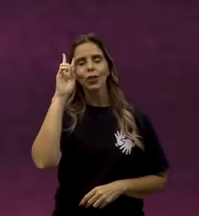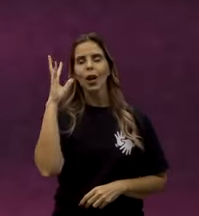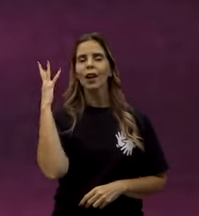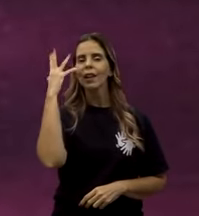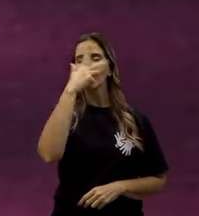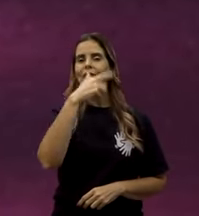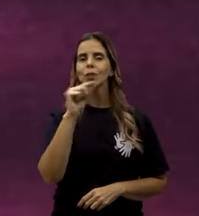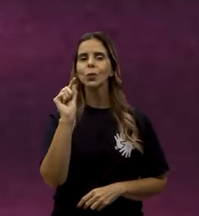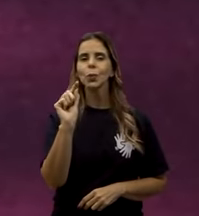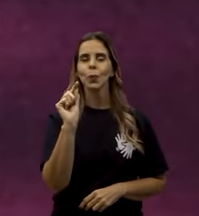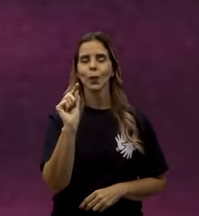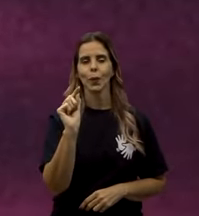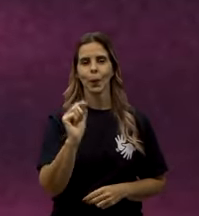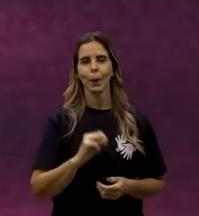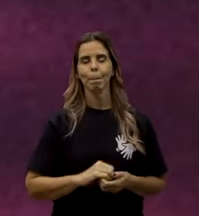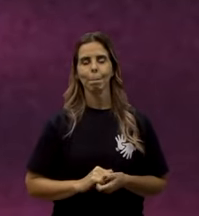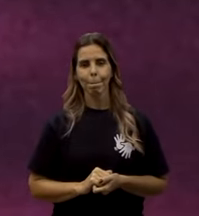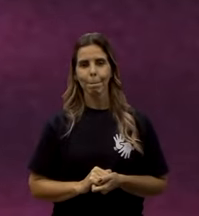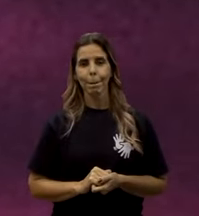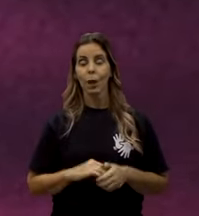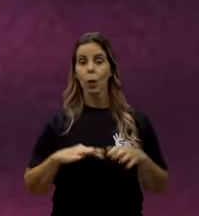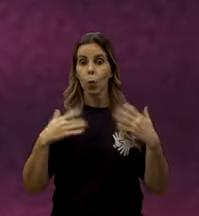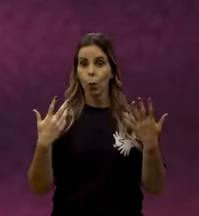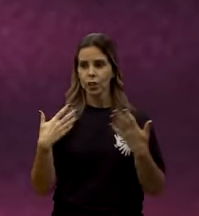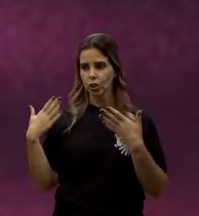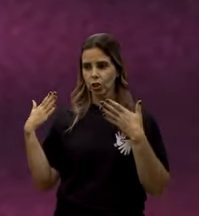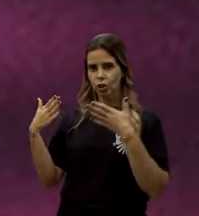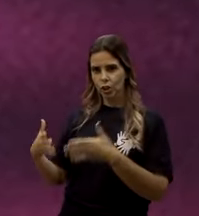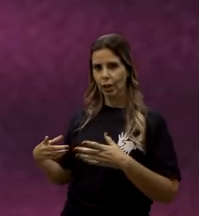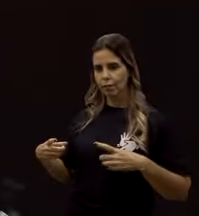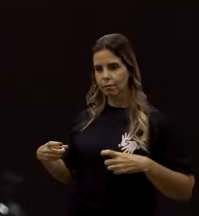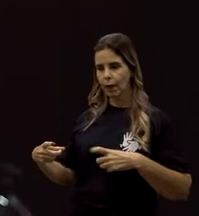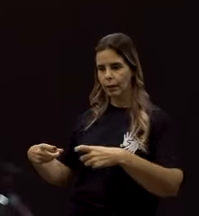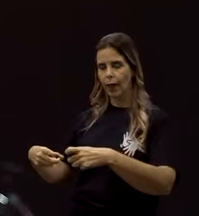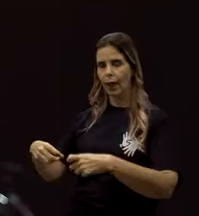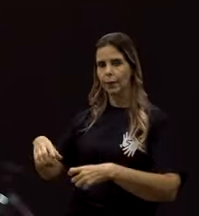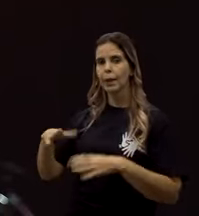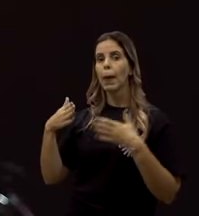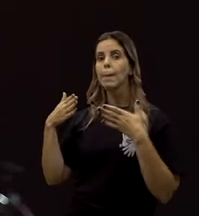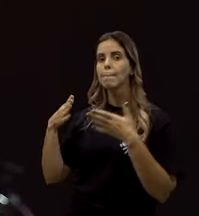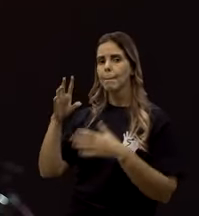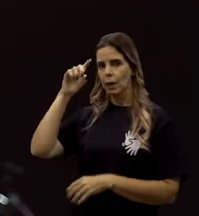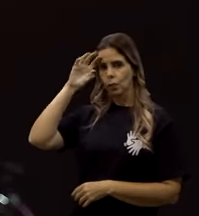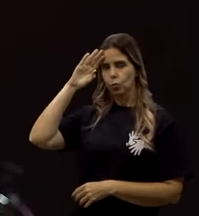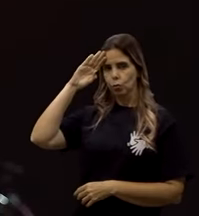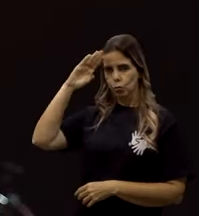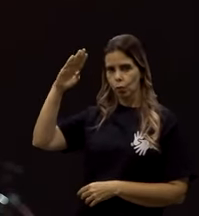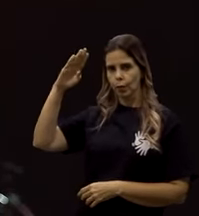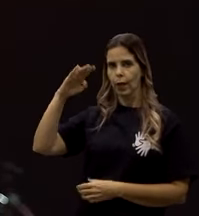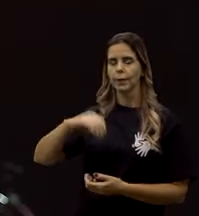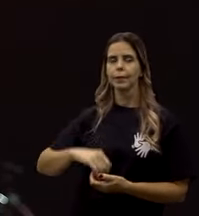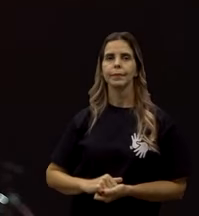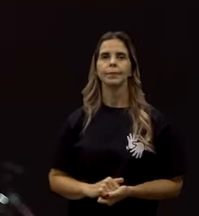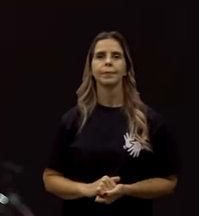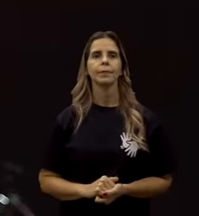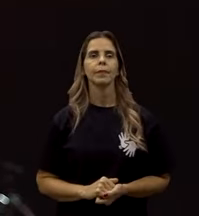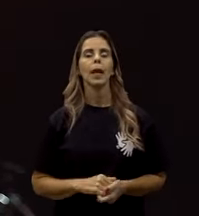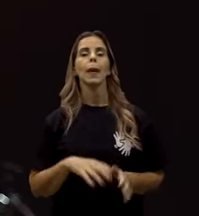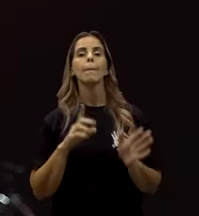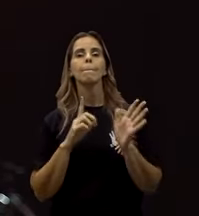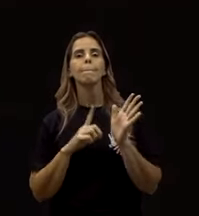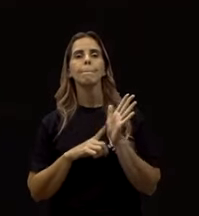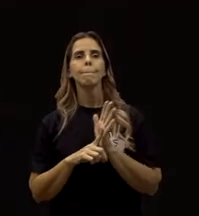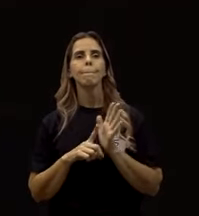guerrear ele chega perto dos Soldados e diz assim olha o que ele diz bota o texto aí primeira Samuel 17 lê comigo